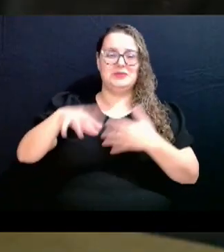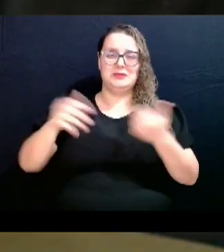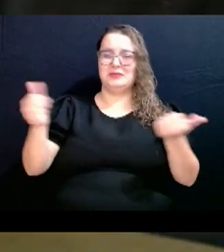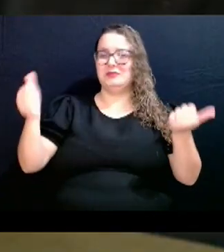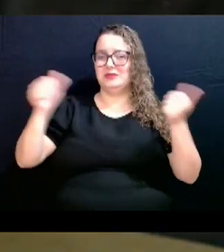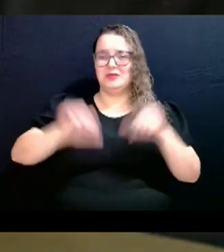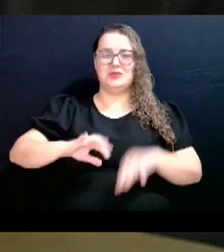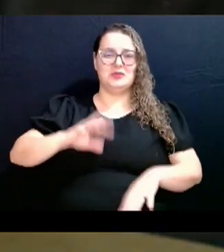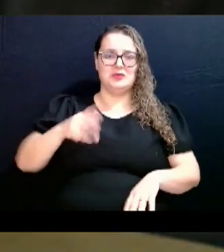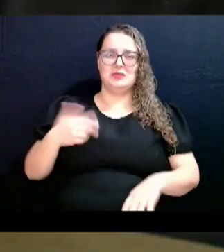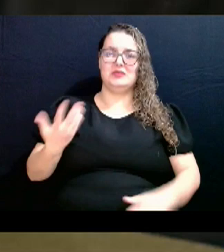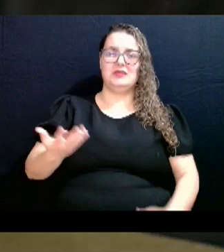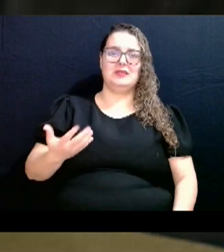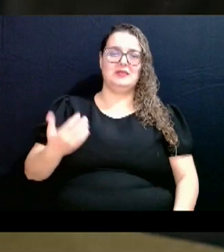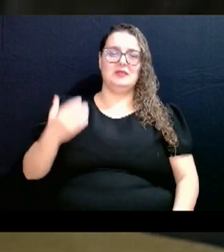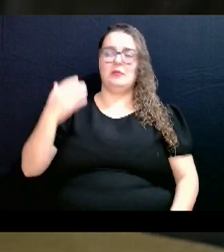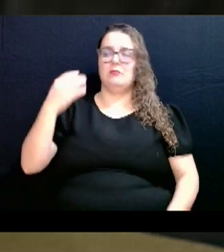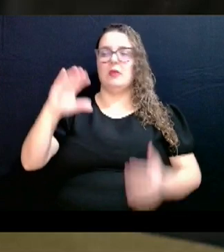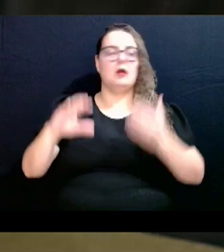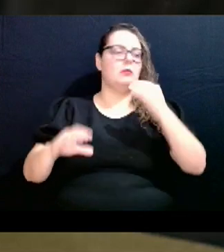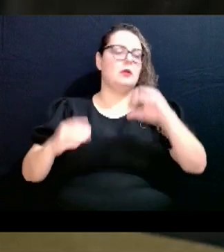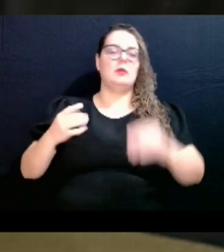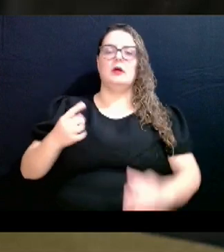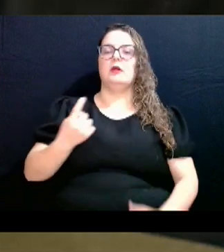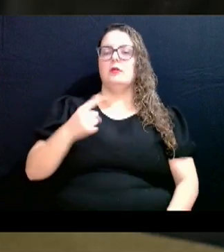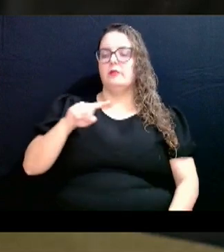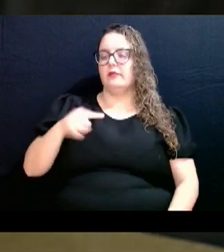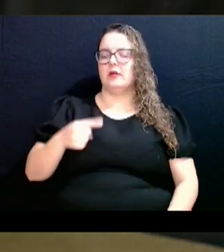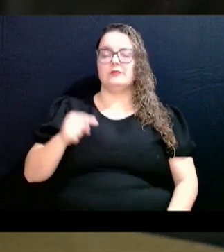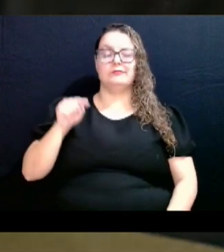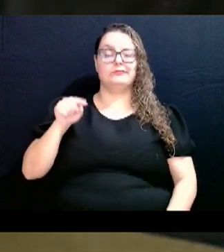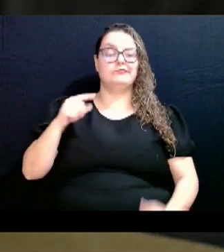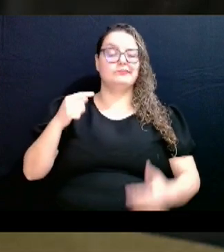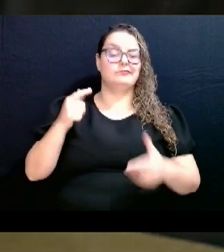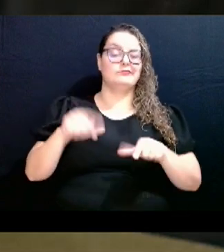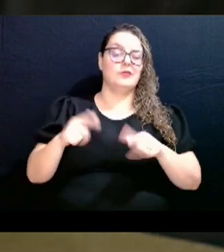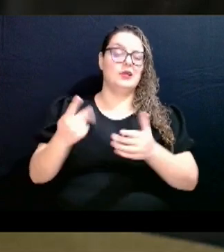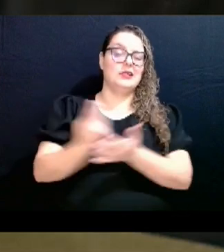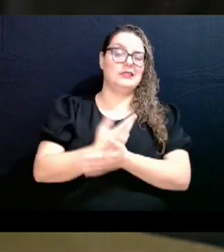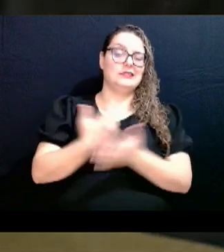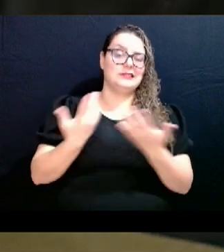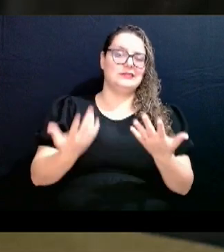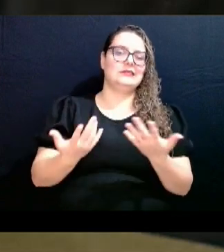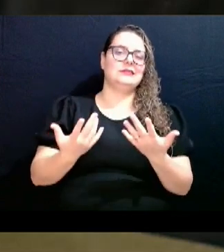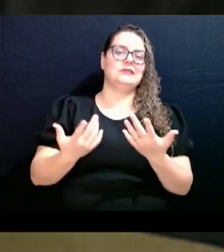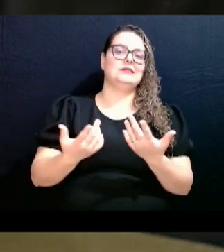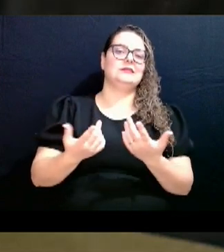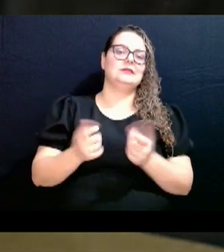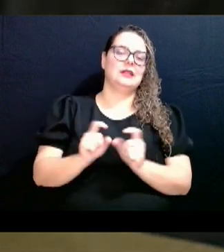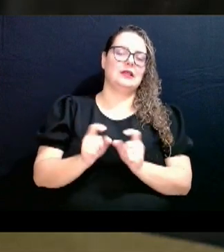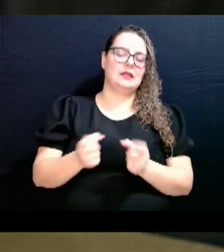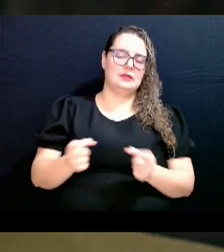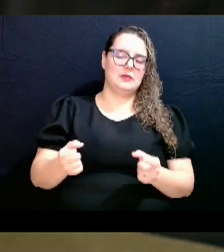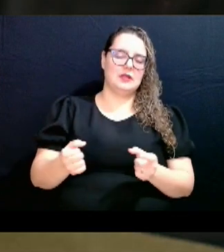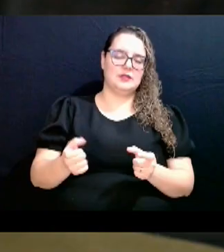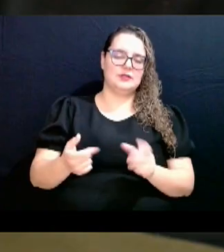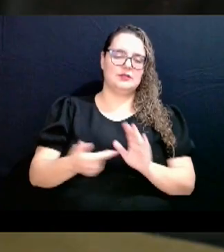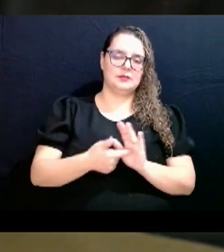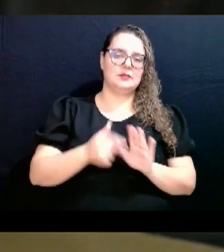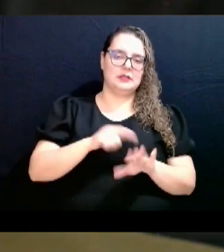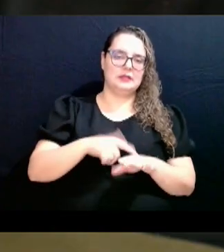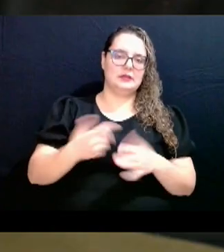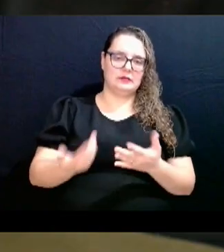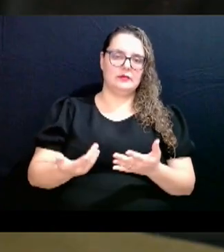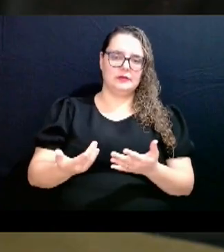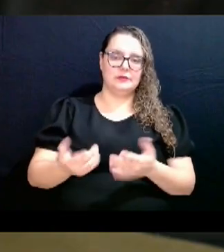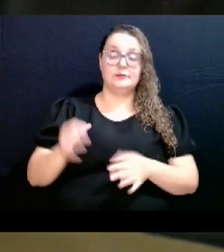lançando coisas, e assim, uma vírgula, um ponto no lugar errado, né, já dá mais problema ainda, e a justiça, ela está atenta